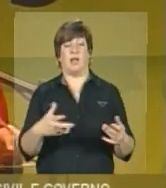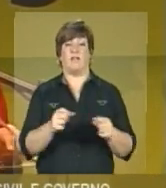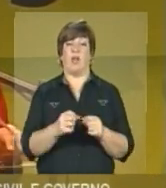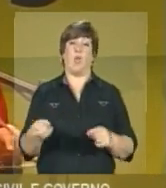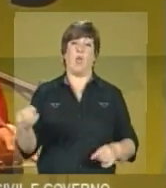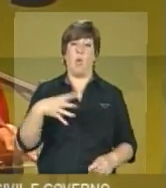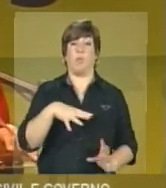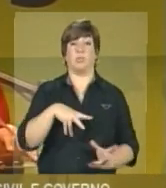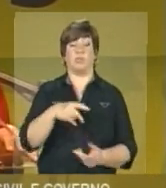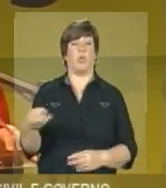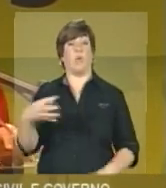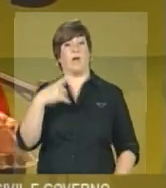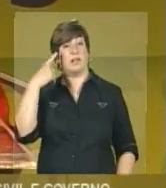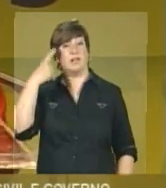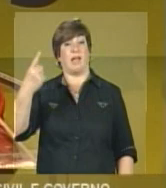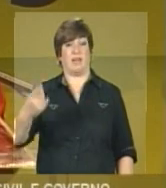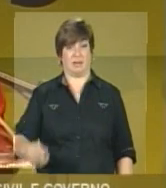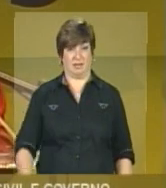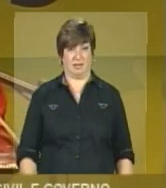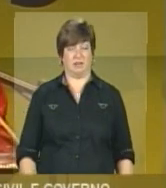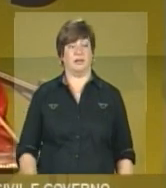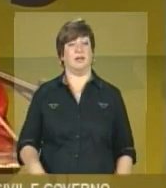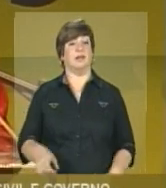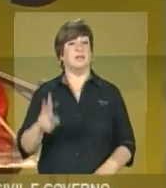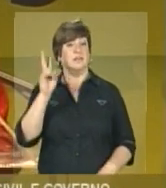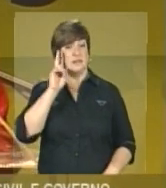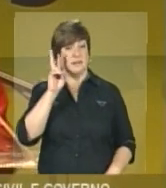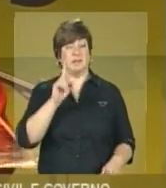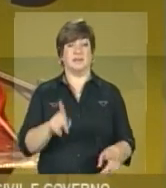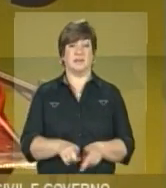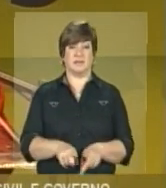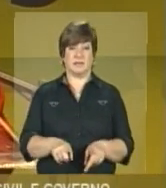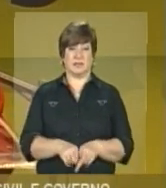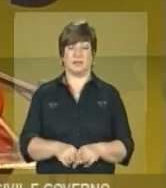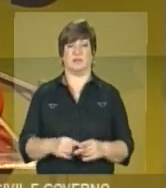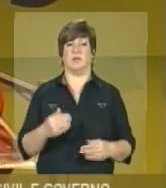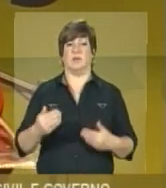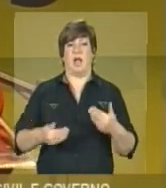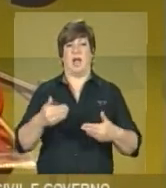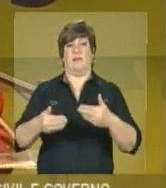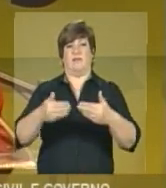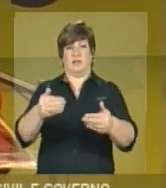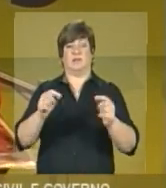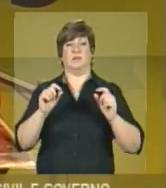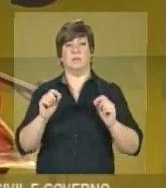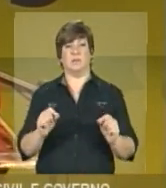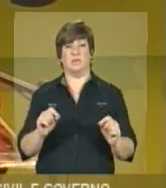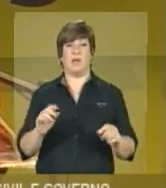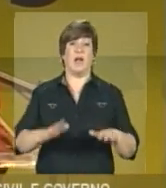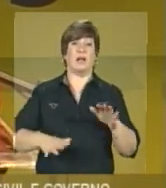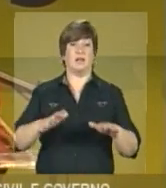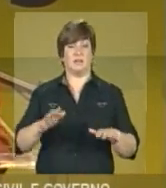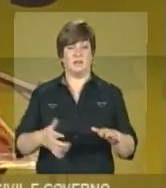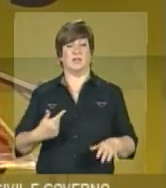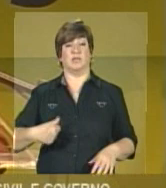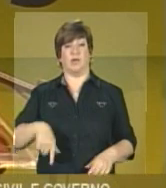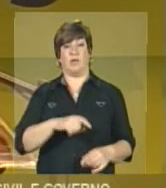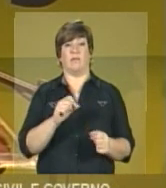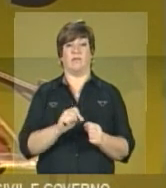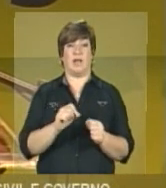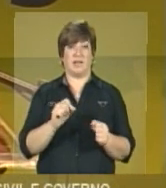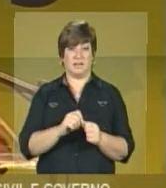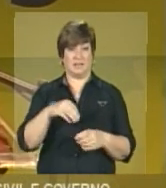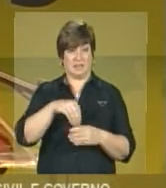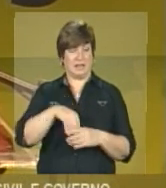mundo, novas ideias. A despeito dos avanços que eventualmente logramos